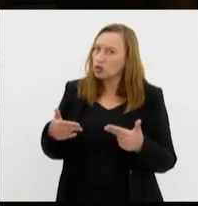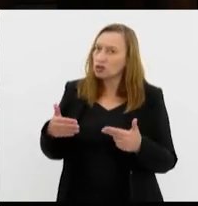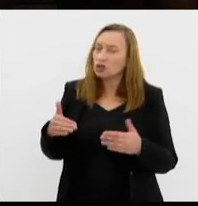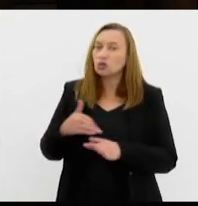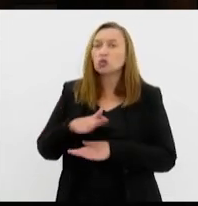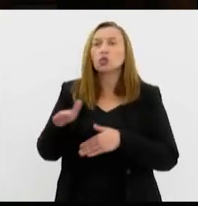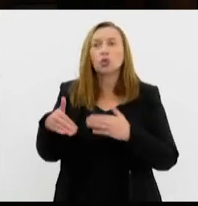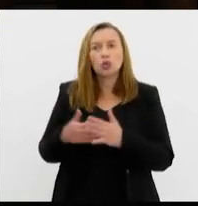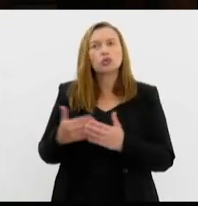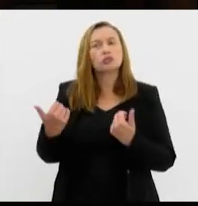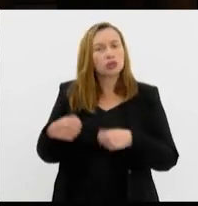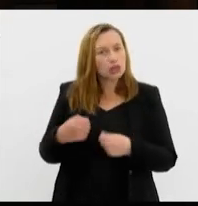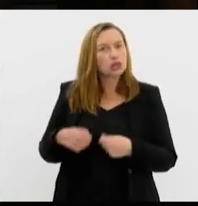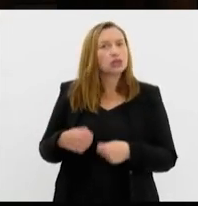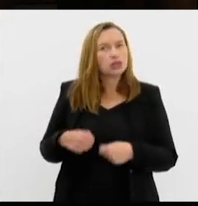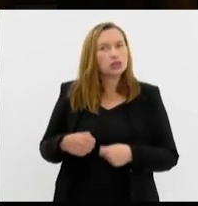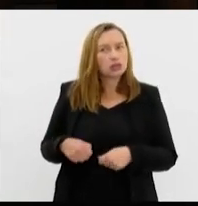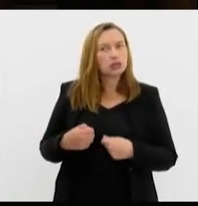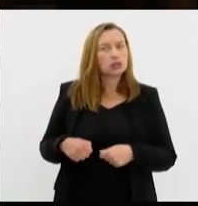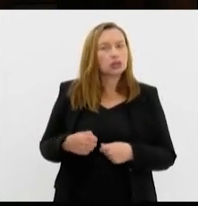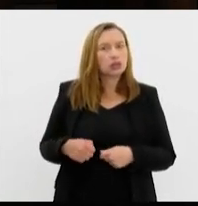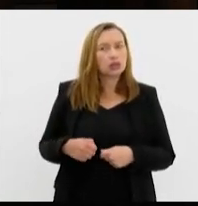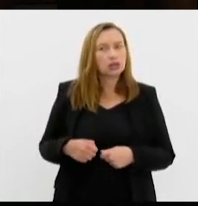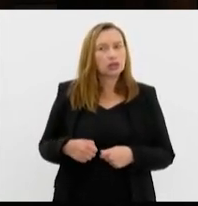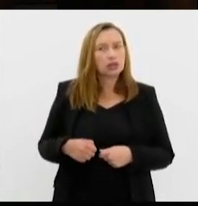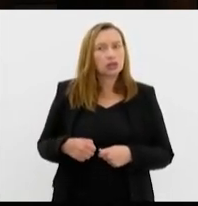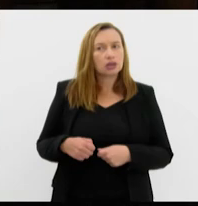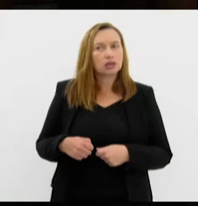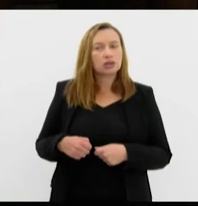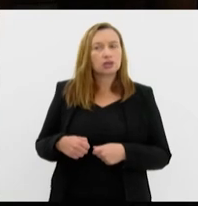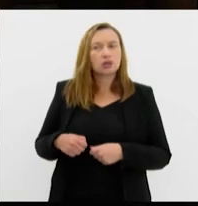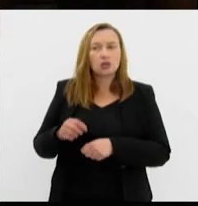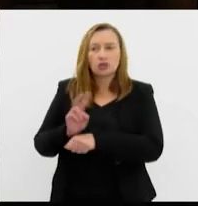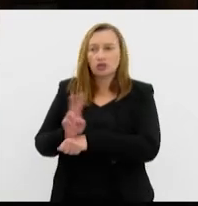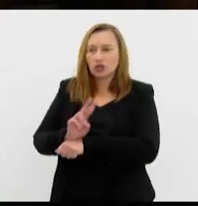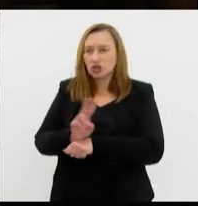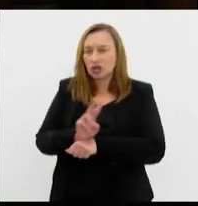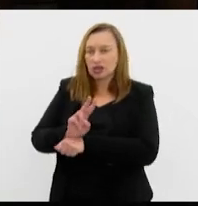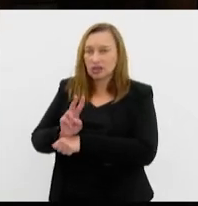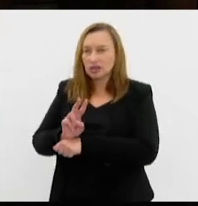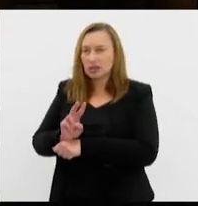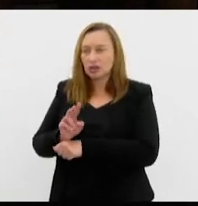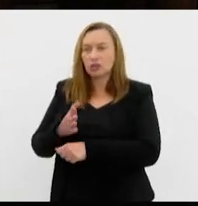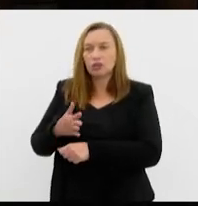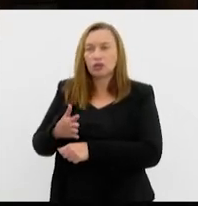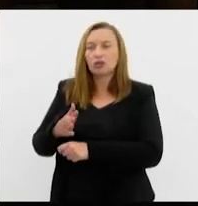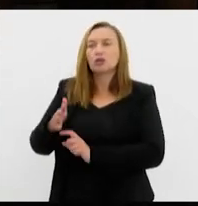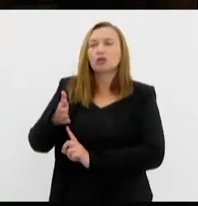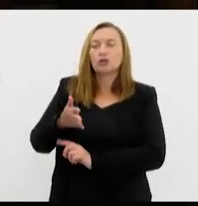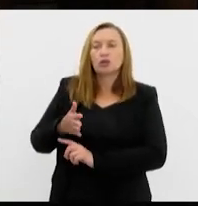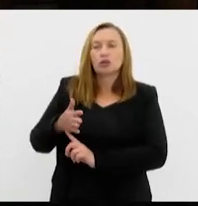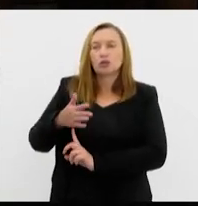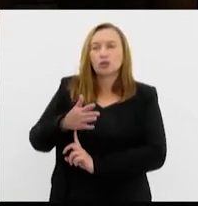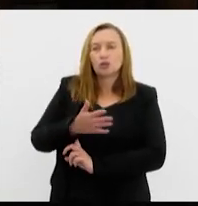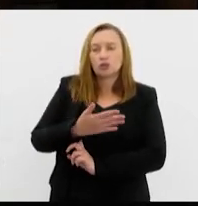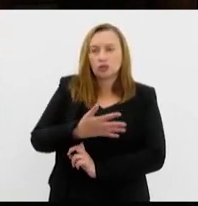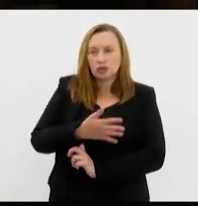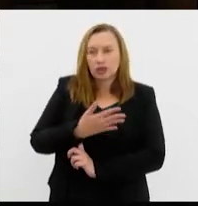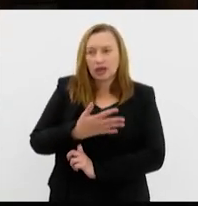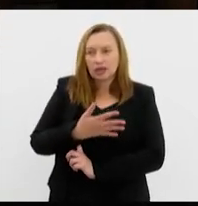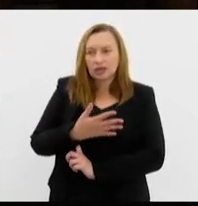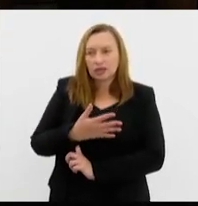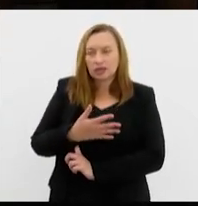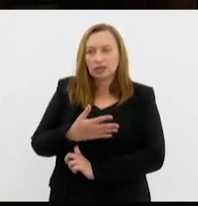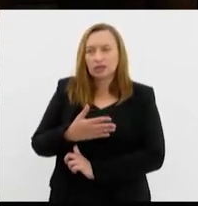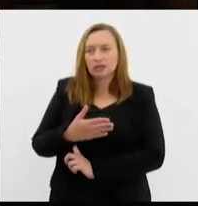todas as prerrogativas que precisamos ter na Superintendência de Fiscalização do Táxi, para que possamos dar dignidade